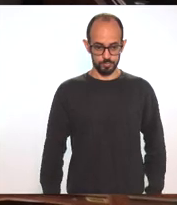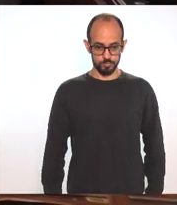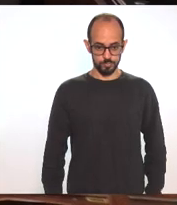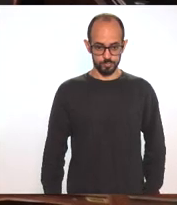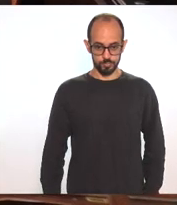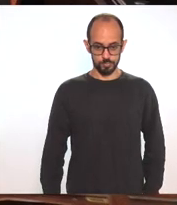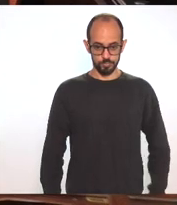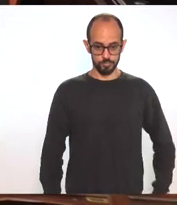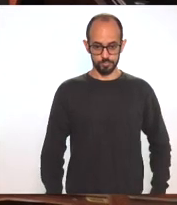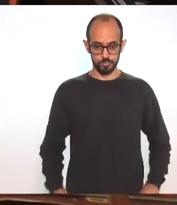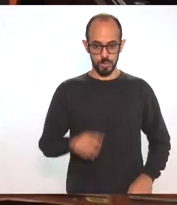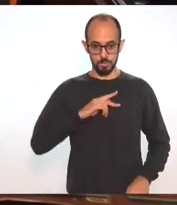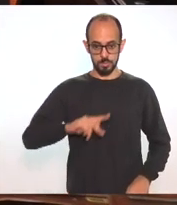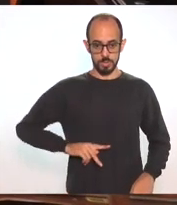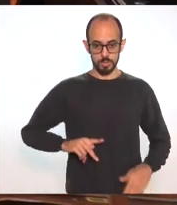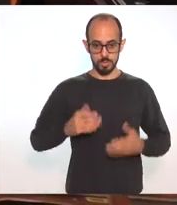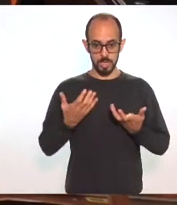A presidência quer,